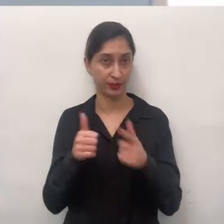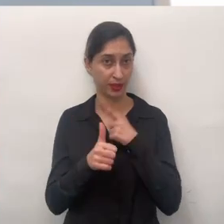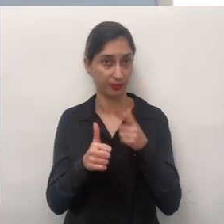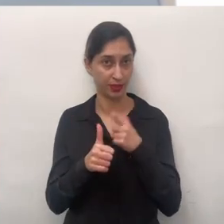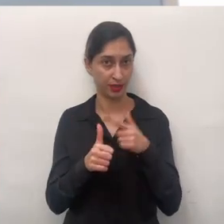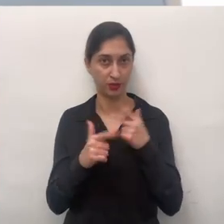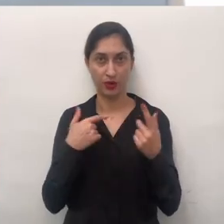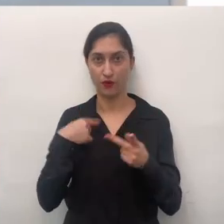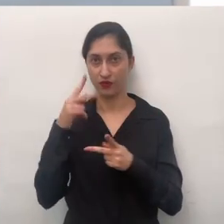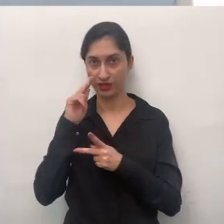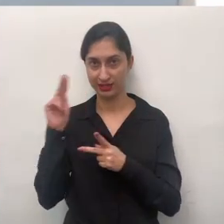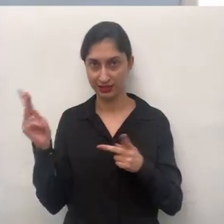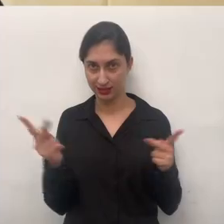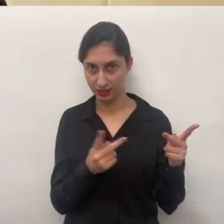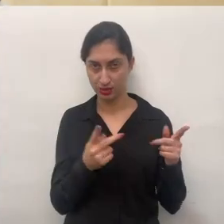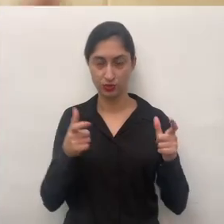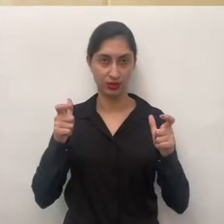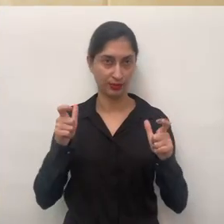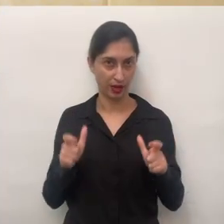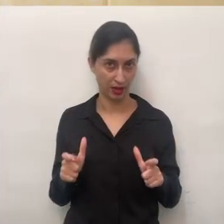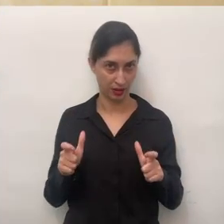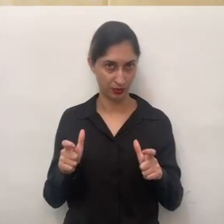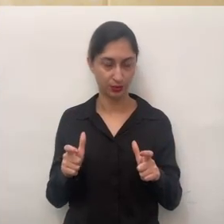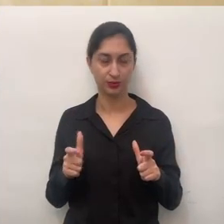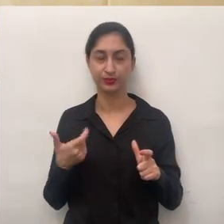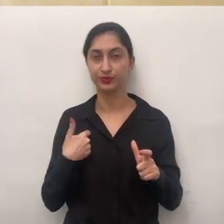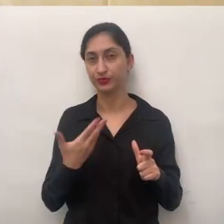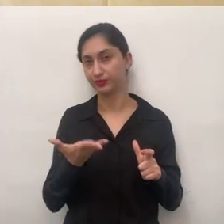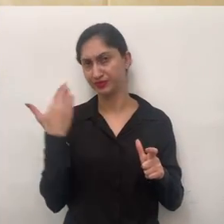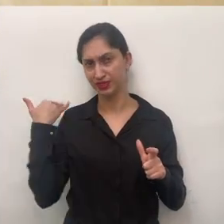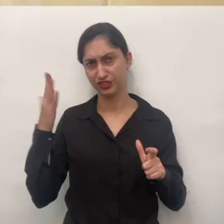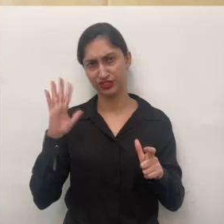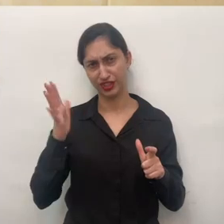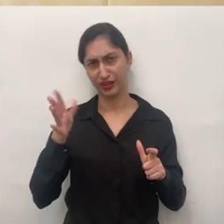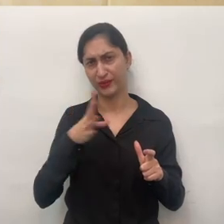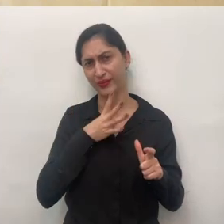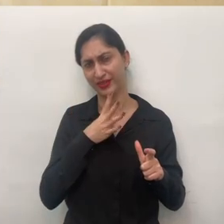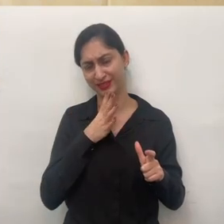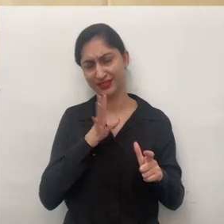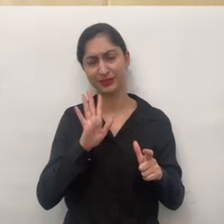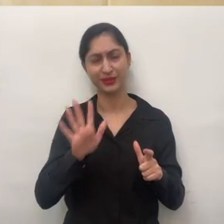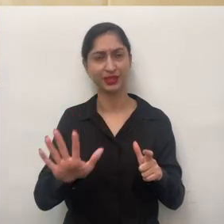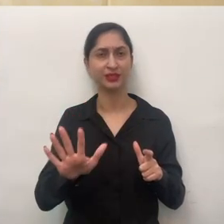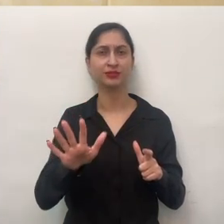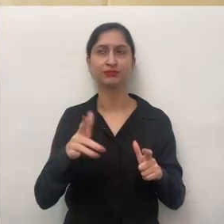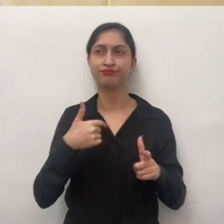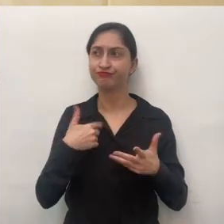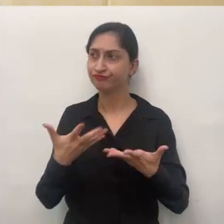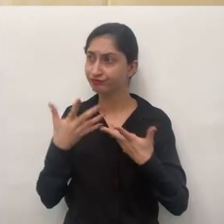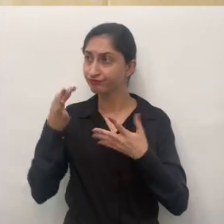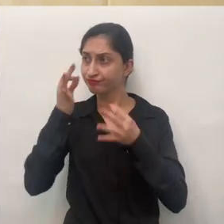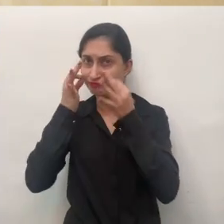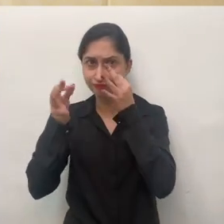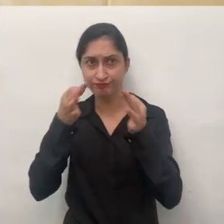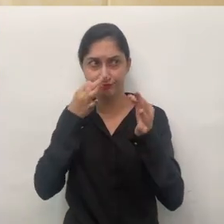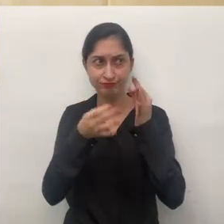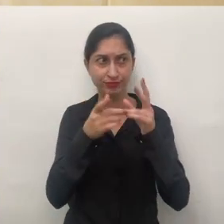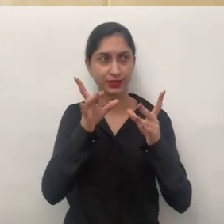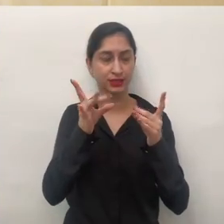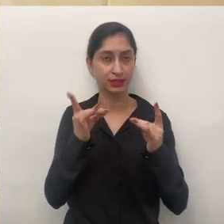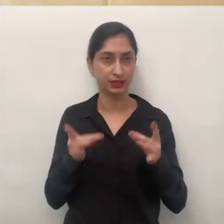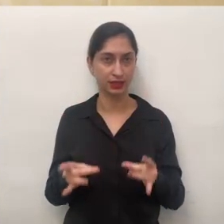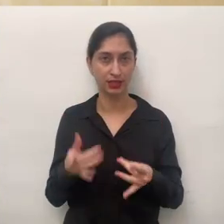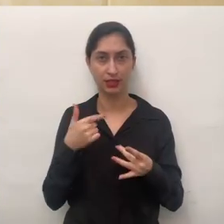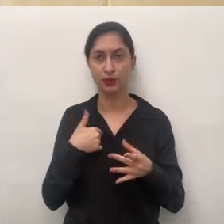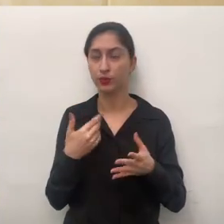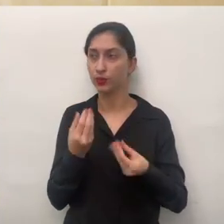O primeiro passo foi visitar, né, eu já tinha visitado o museu, mas eu olhar com outros olhos